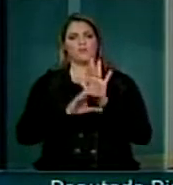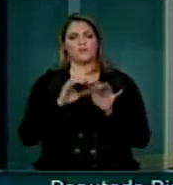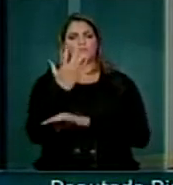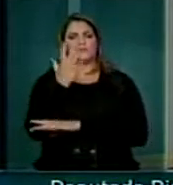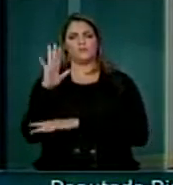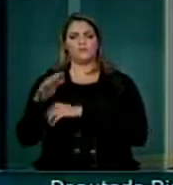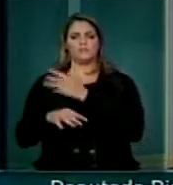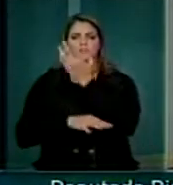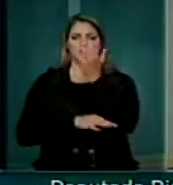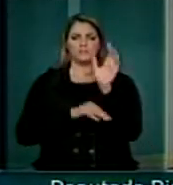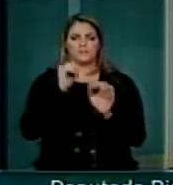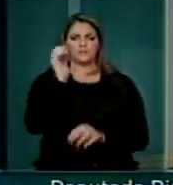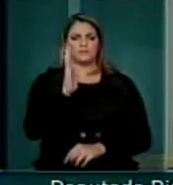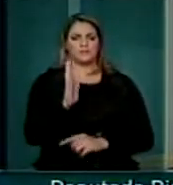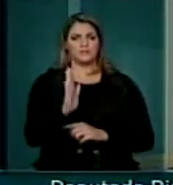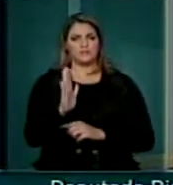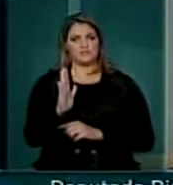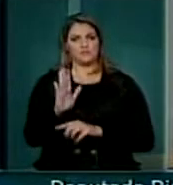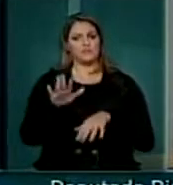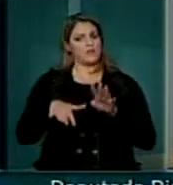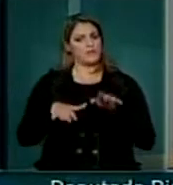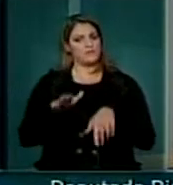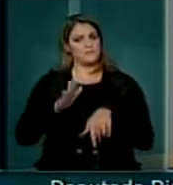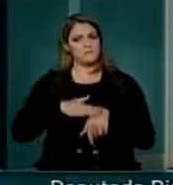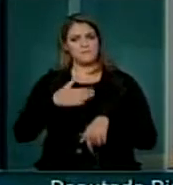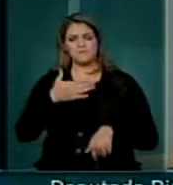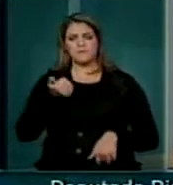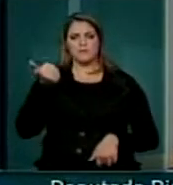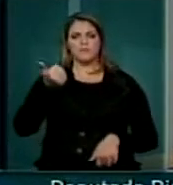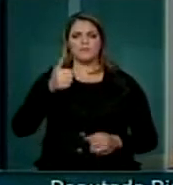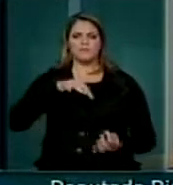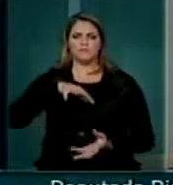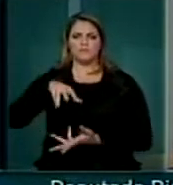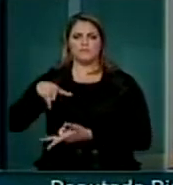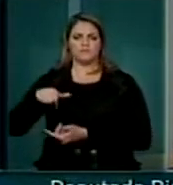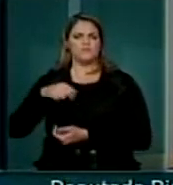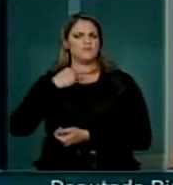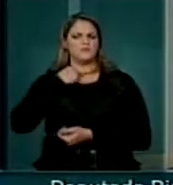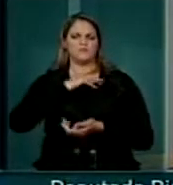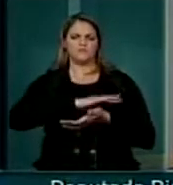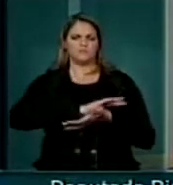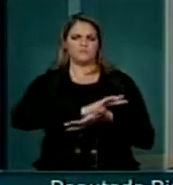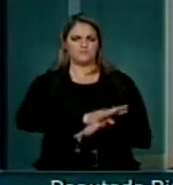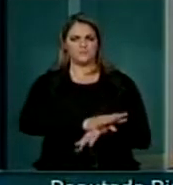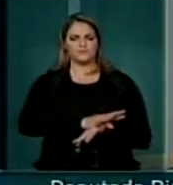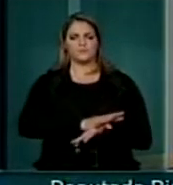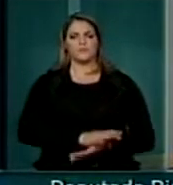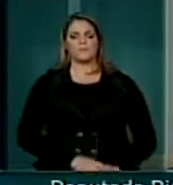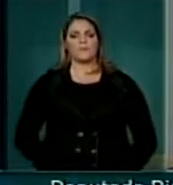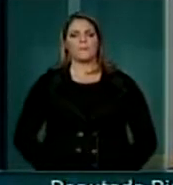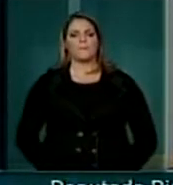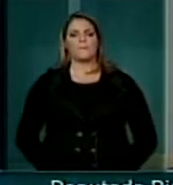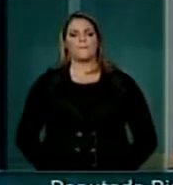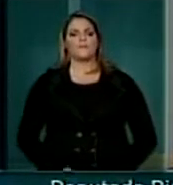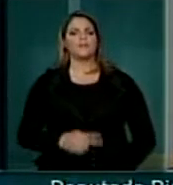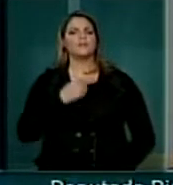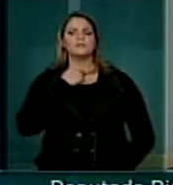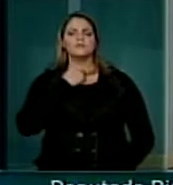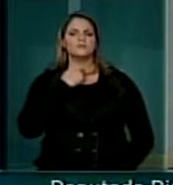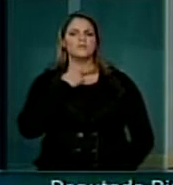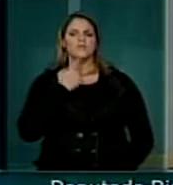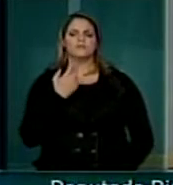dos mais avançados do mundo, que não pode ser diminuído. Não podemos soterrar